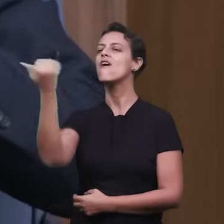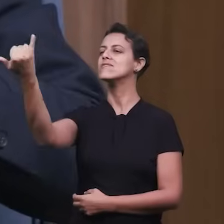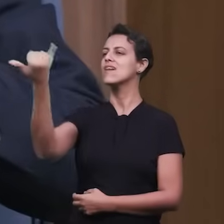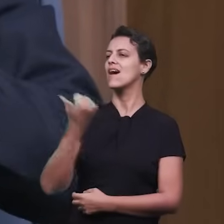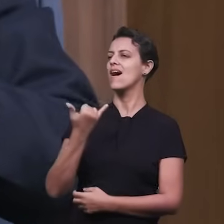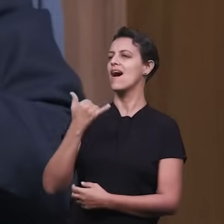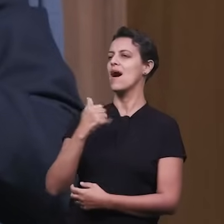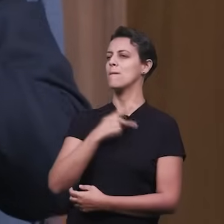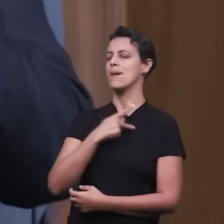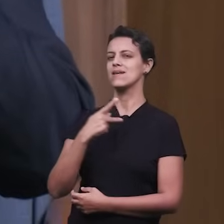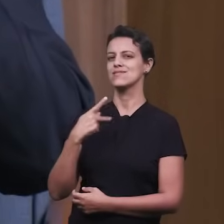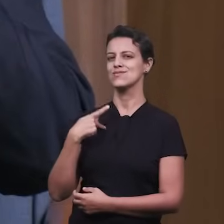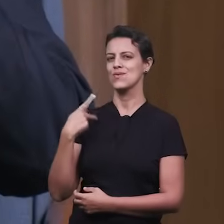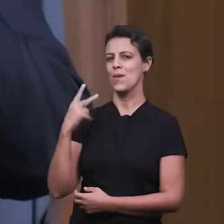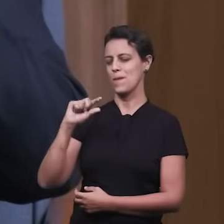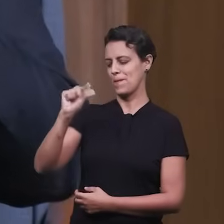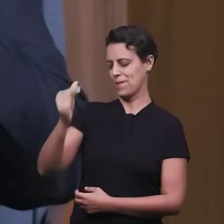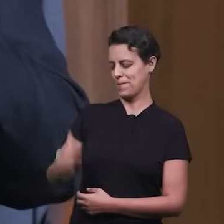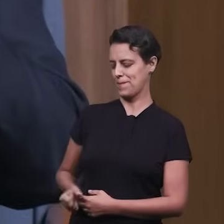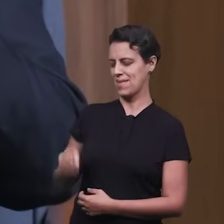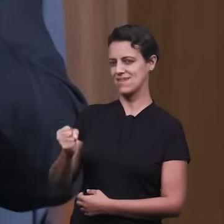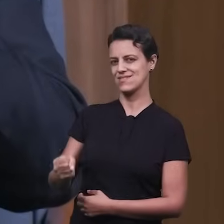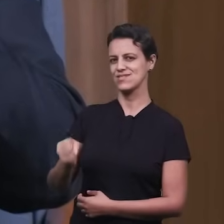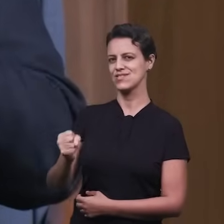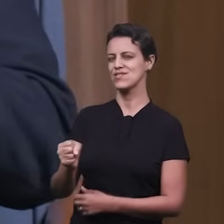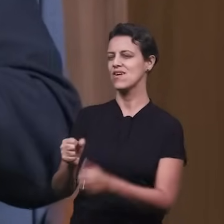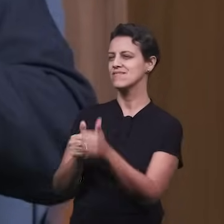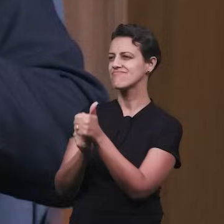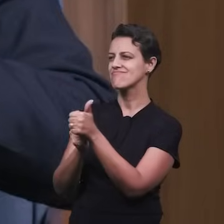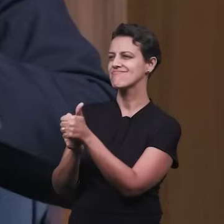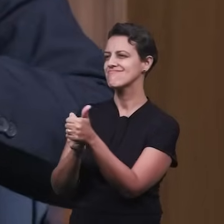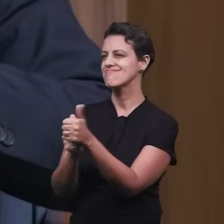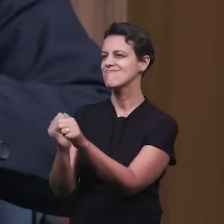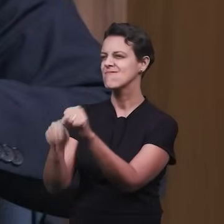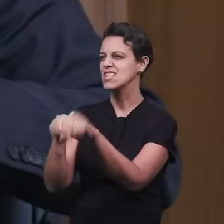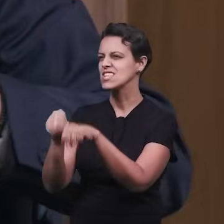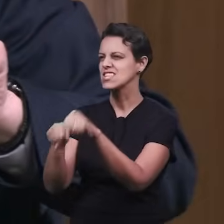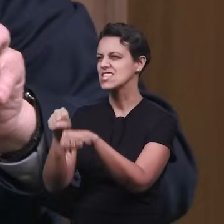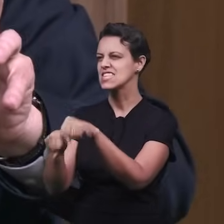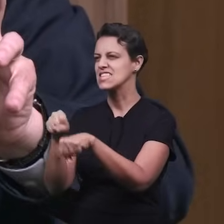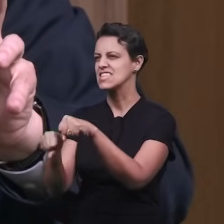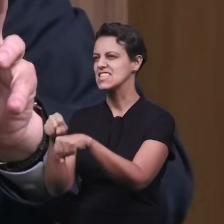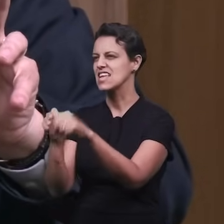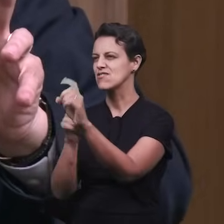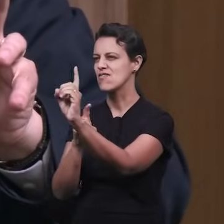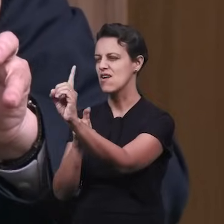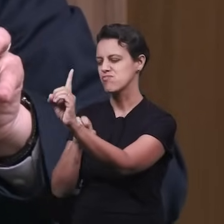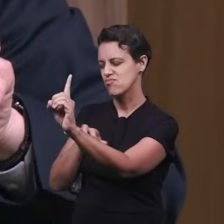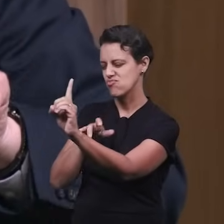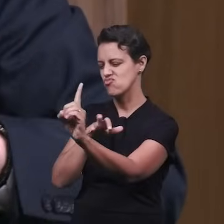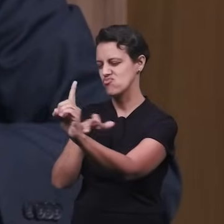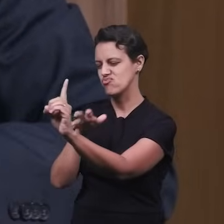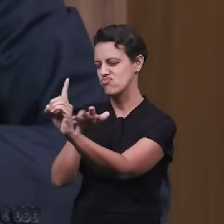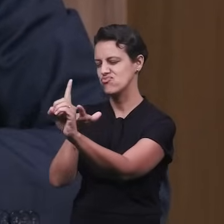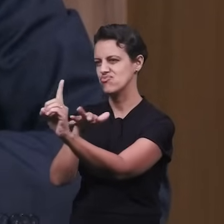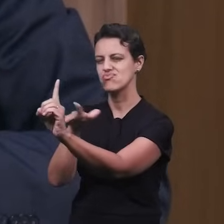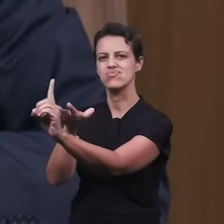e única voz e seguem ao seu Senhor, não importam as